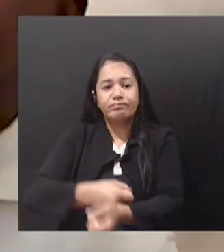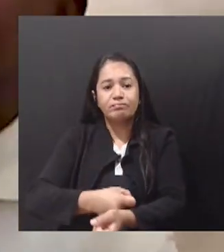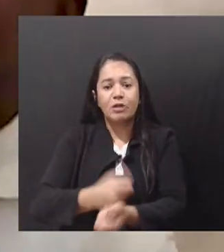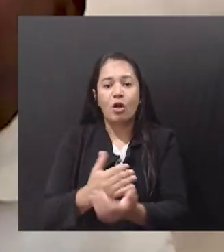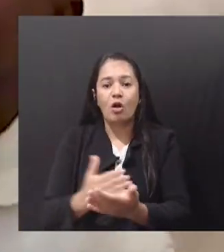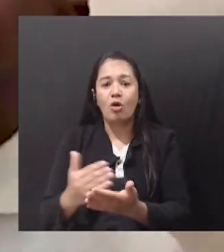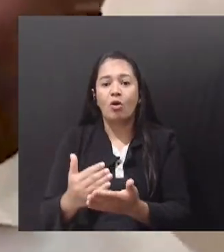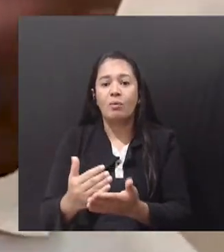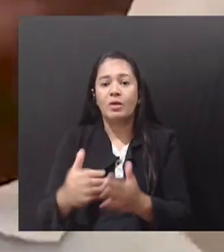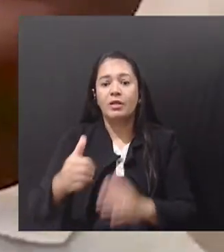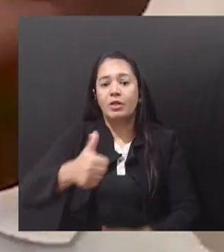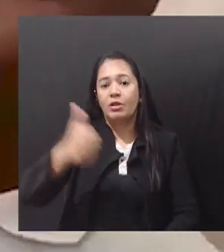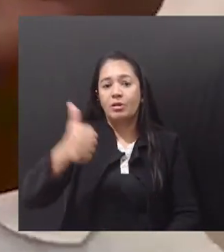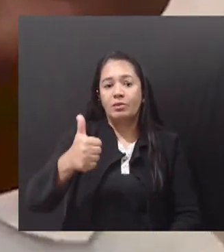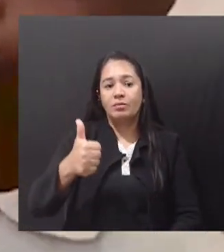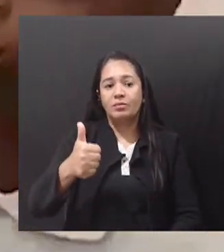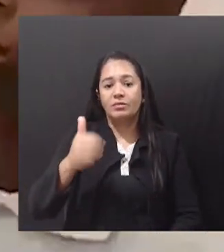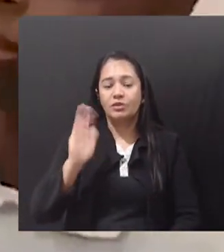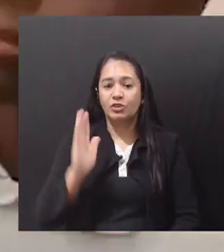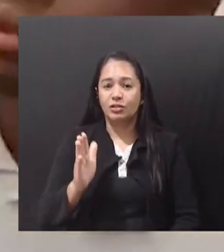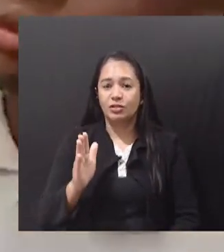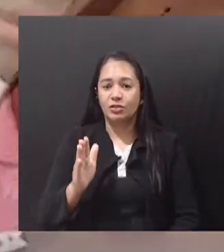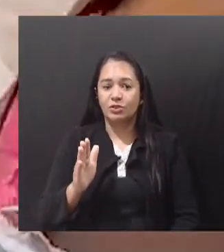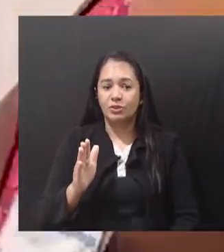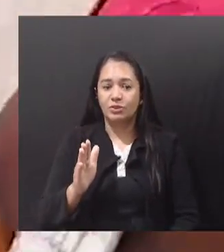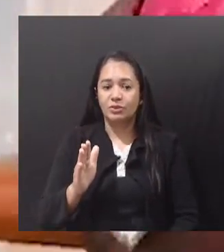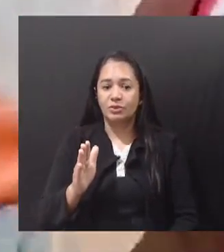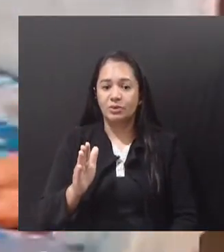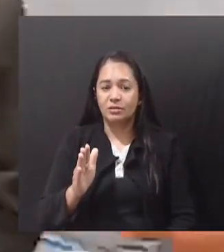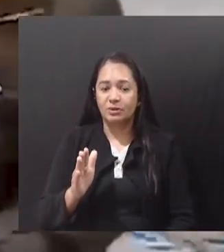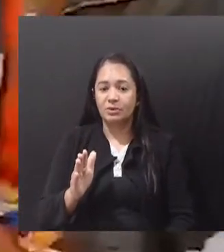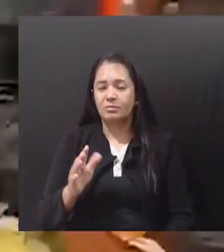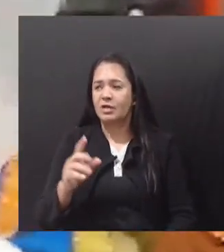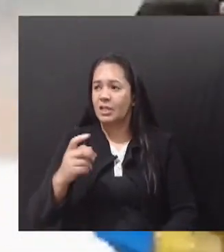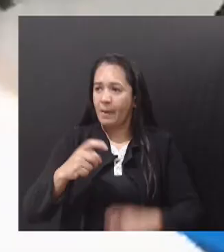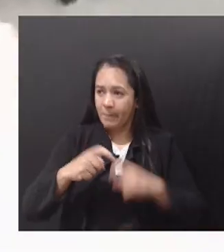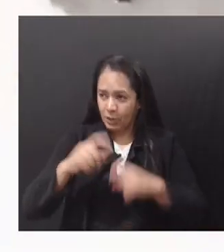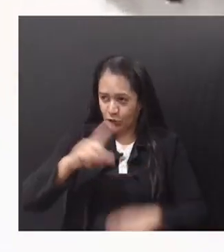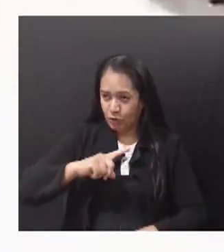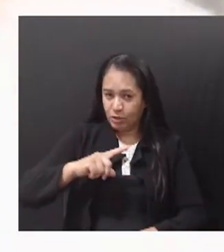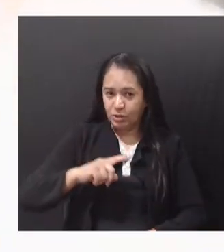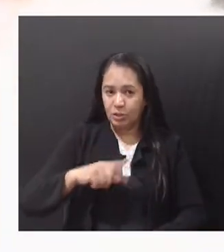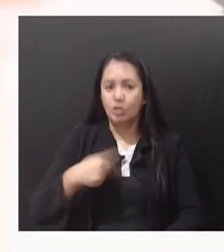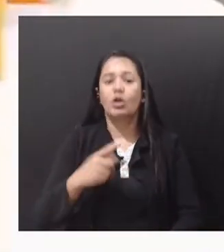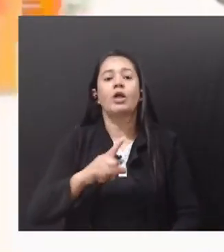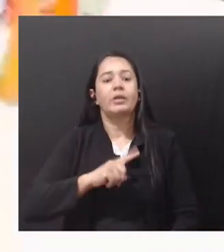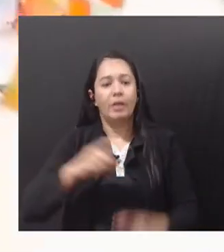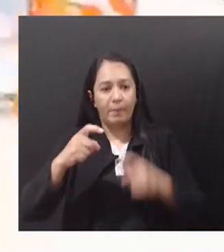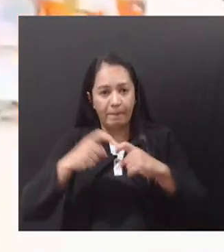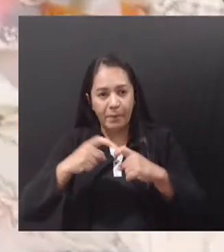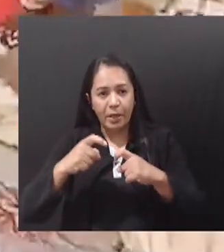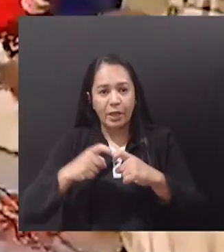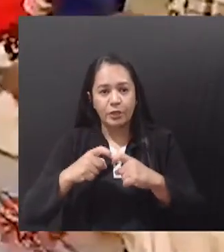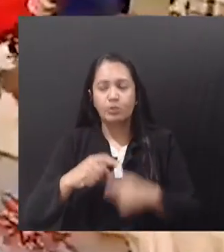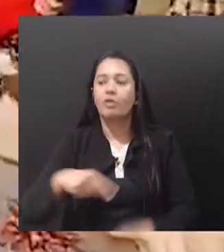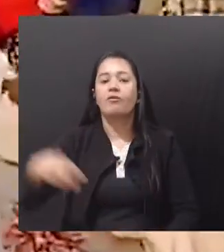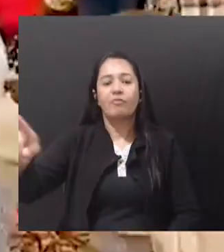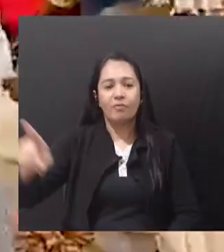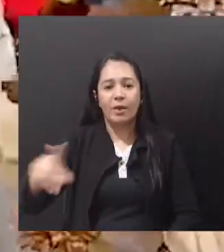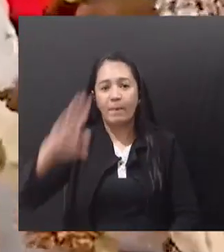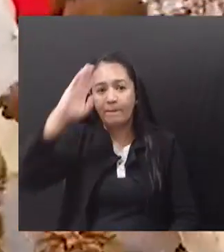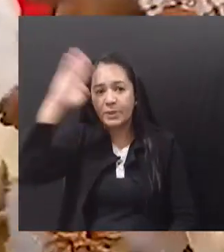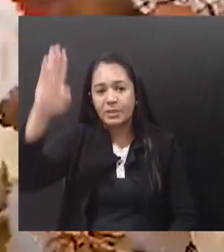num primeiro instante. É óbvio que depois de... Mas vocês têm médico, enfermeiro Nós também lá? Nós temos voluntários médicos que vão e principalmente